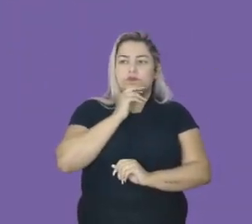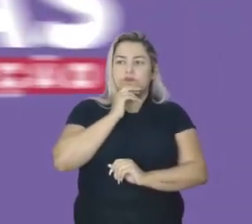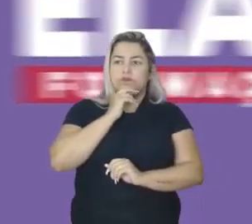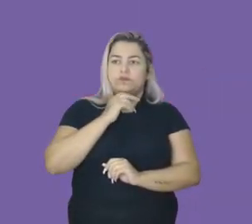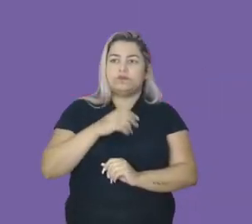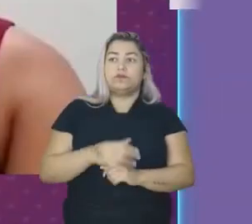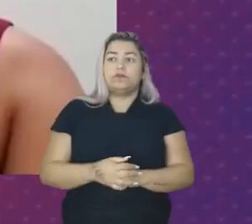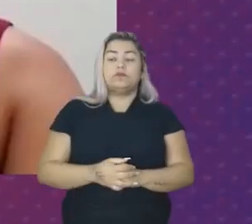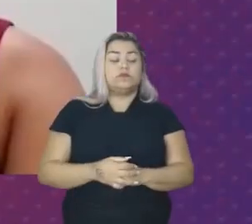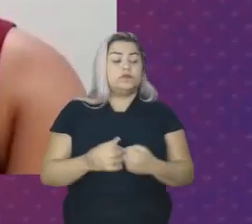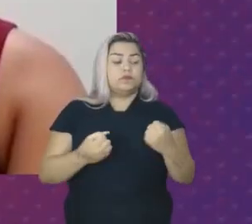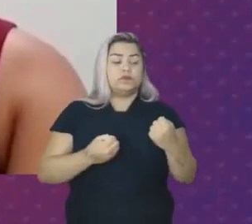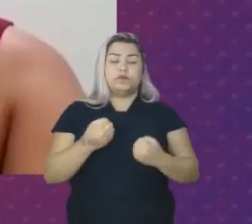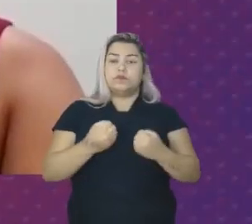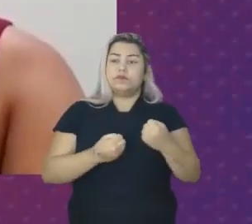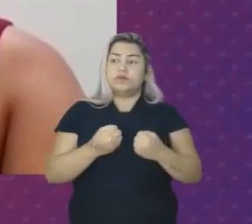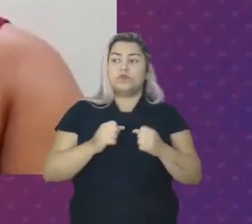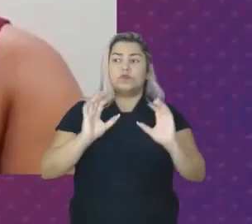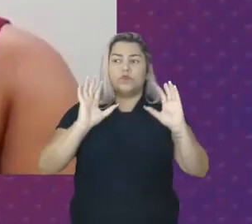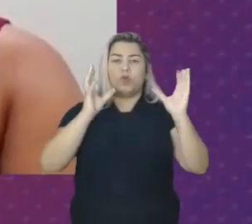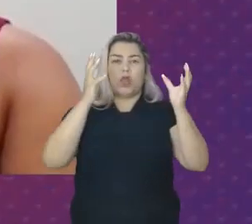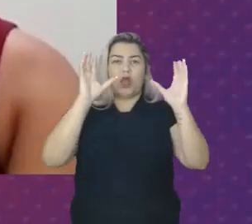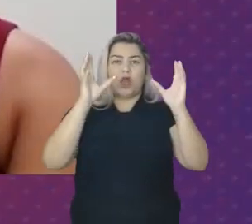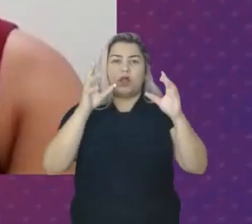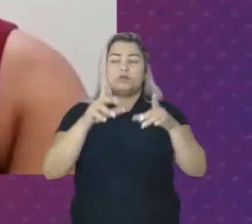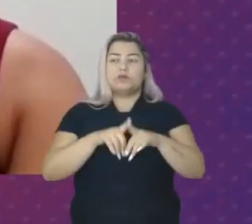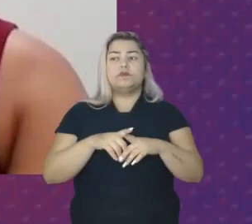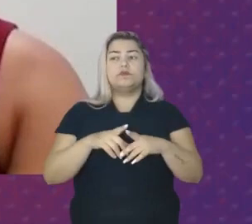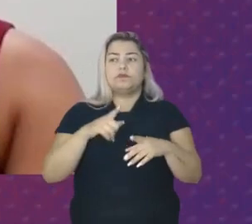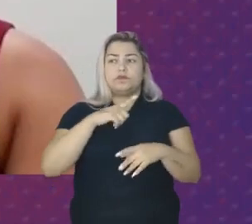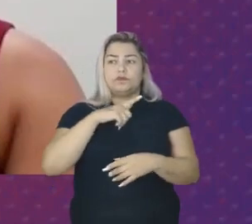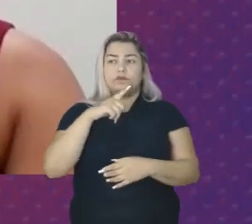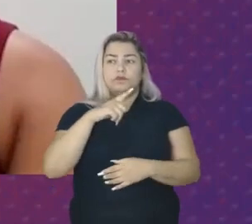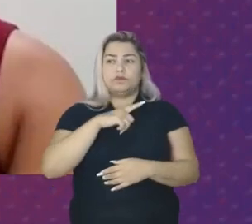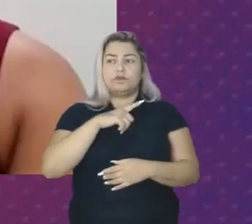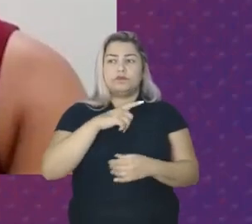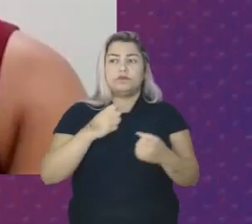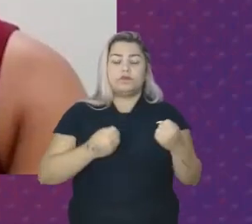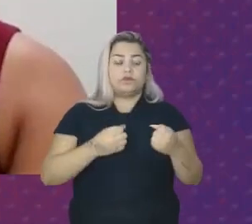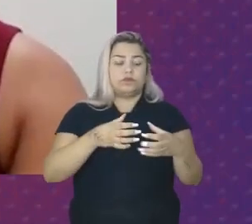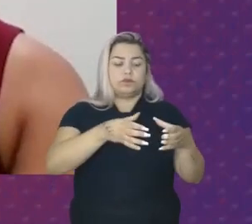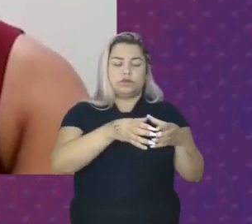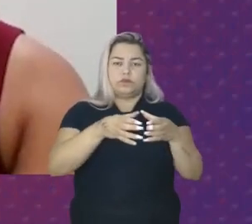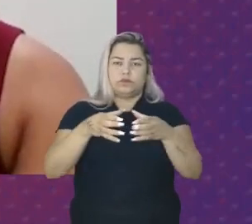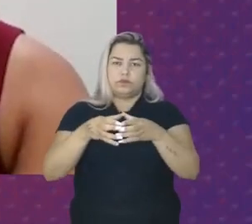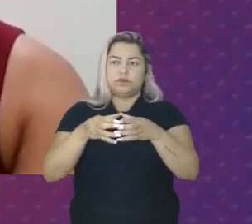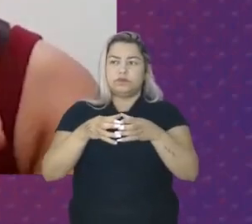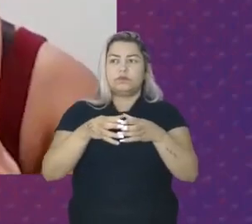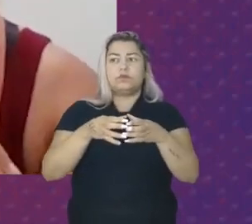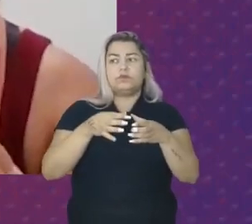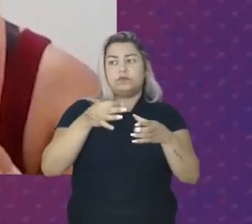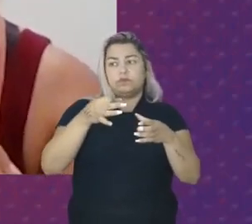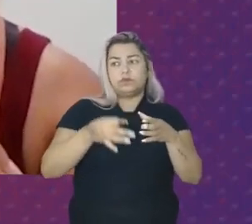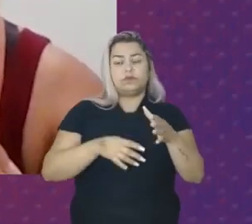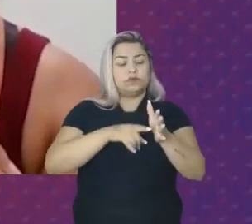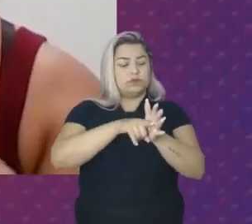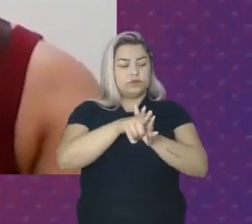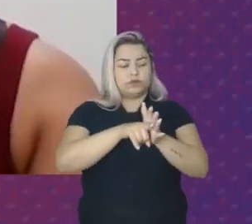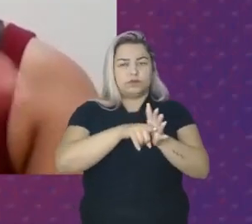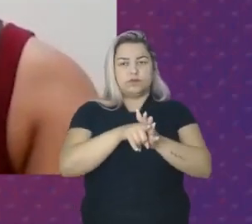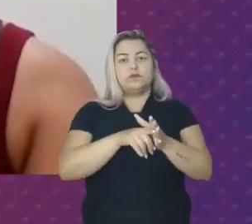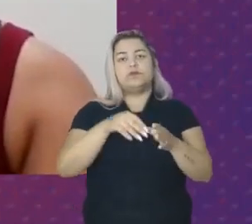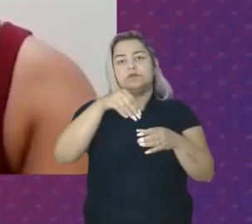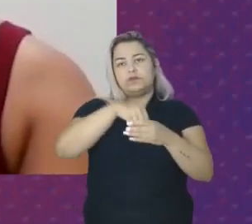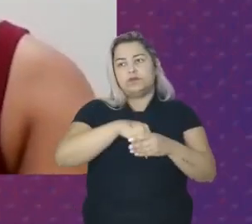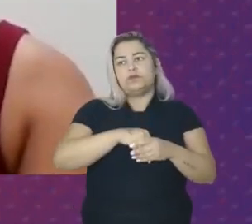São viaturas que todos os estados vão receber. A Patrulha Maria da Penha é uma equipe especializada tanto da Guarda